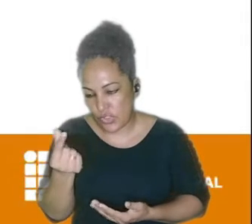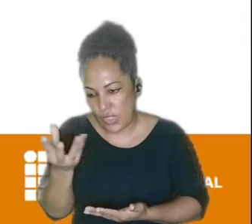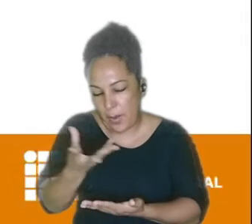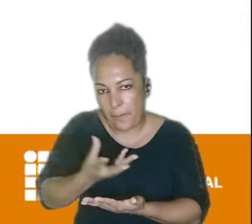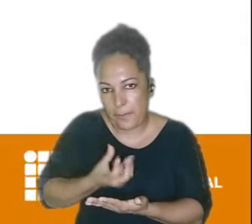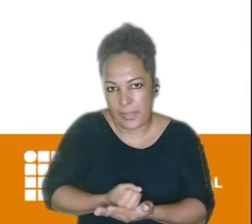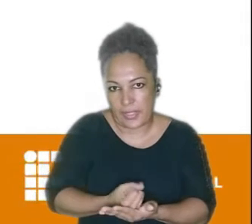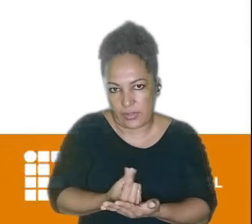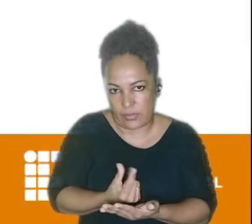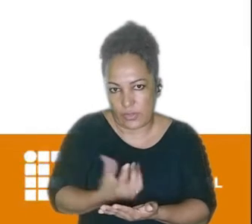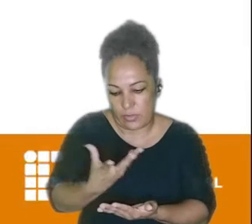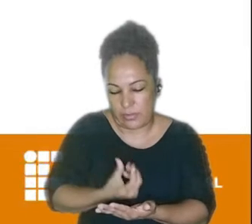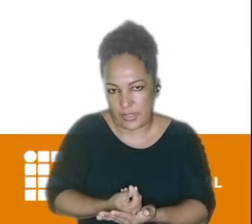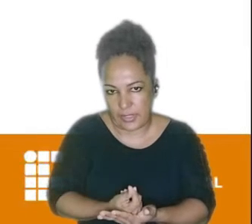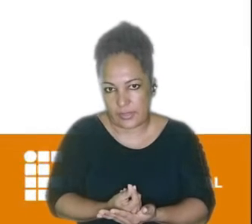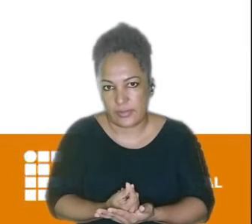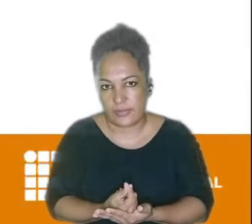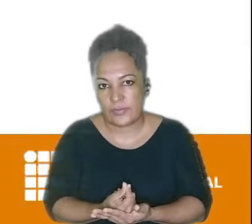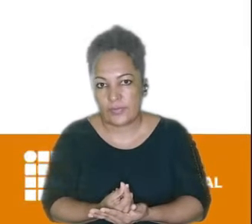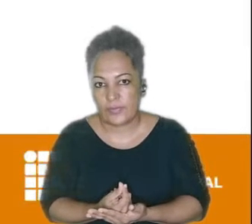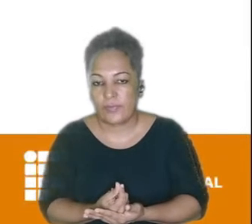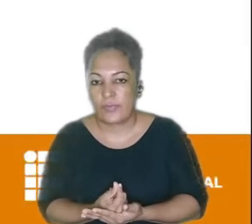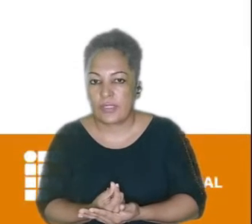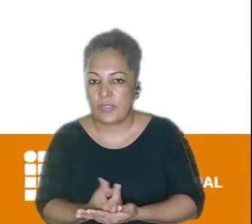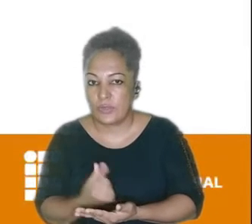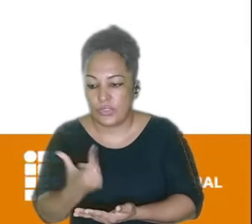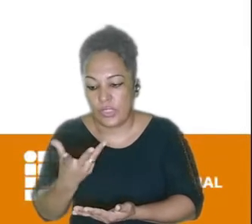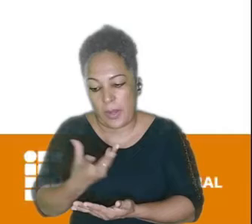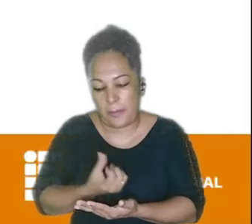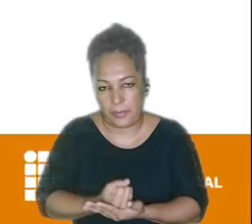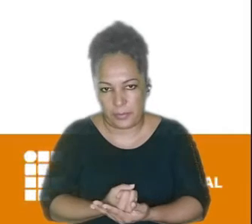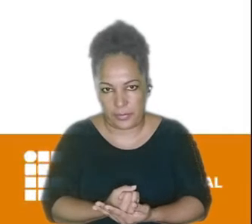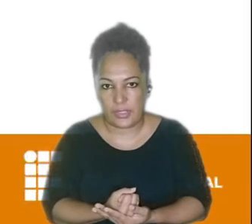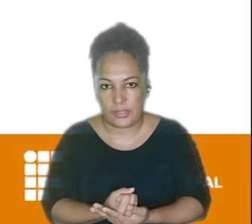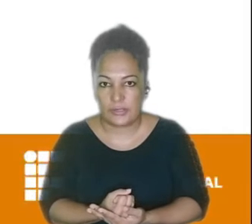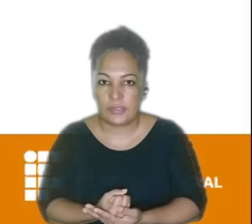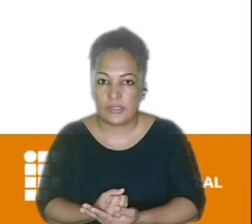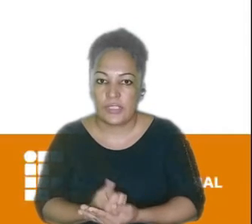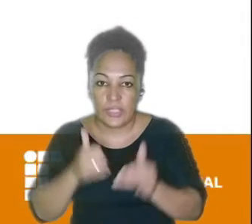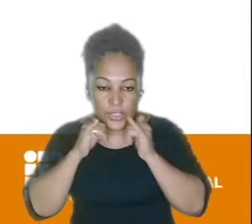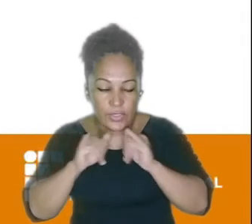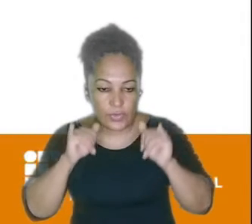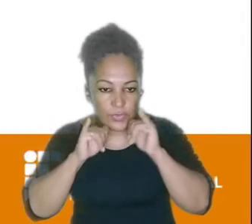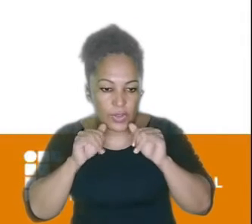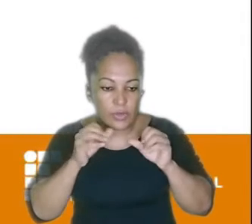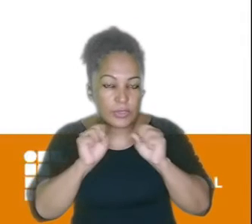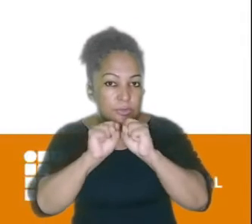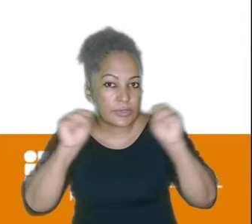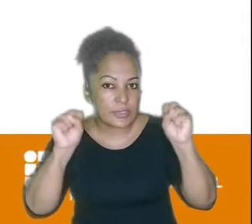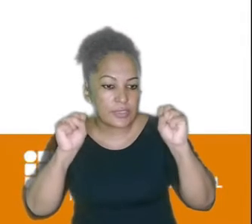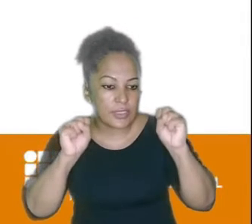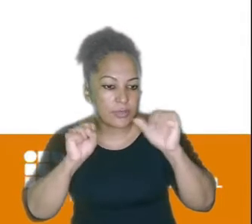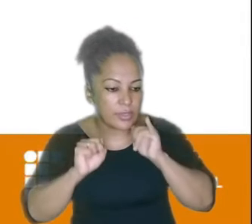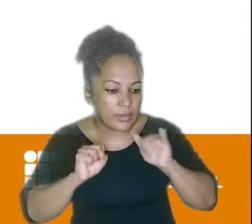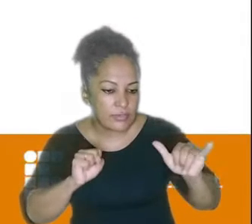atendente recebe o valor da passagem, tá? Recebe o valor da passagem e informa o recebimento